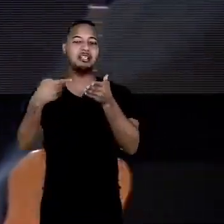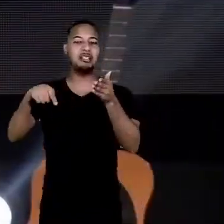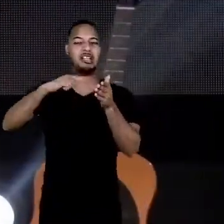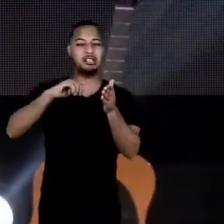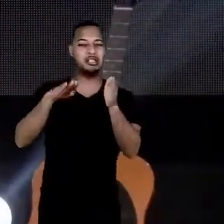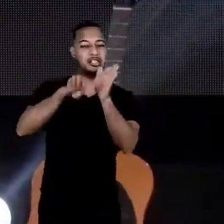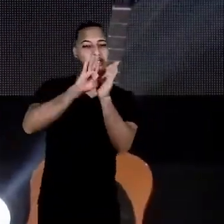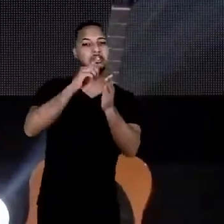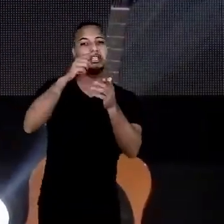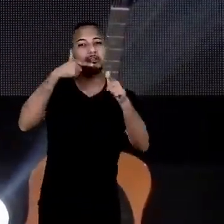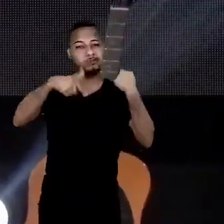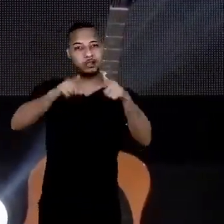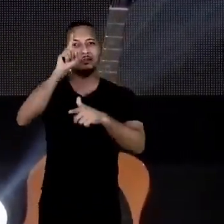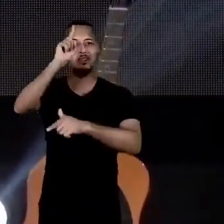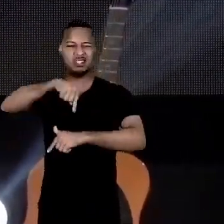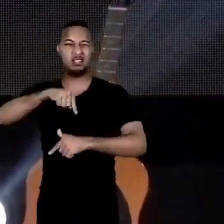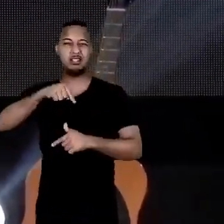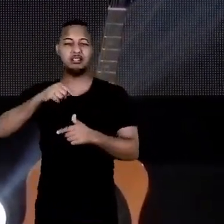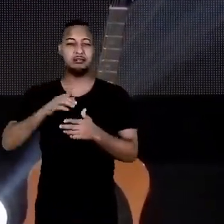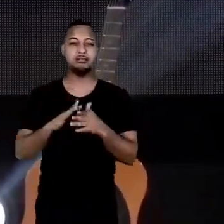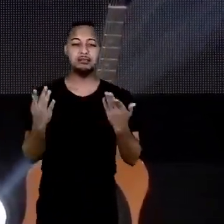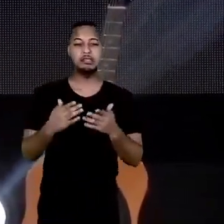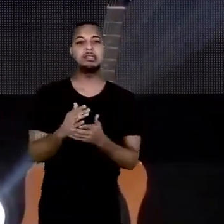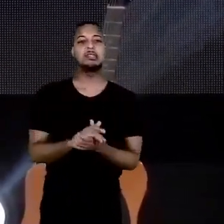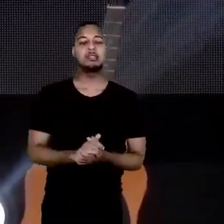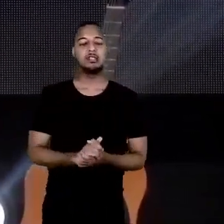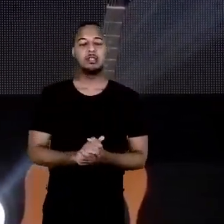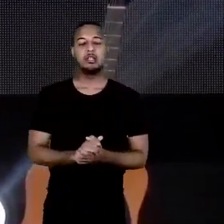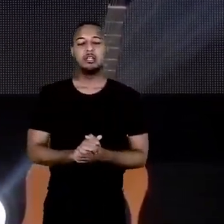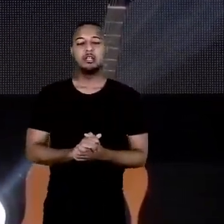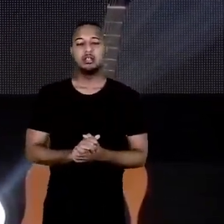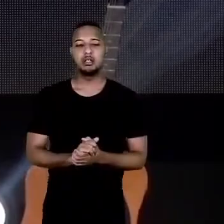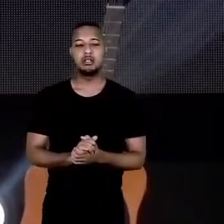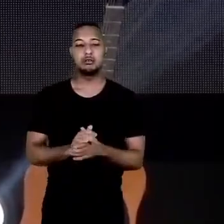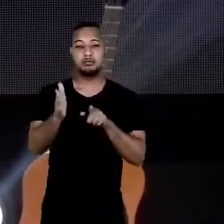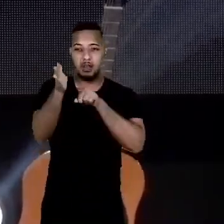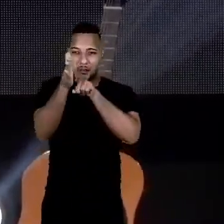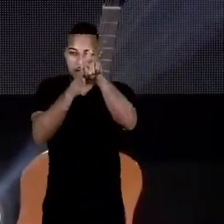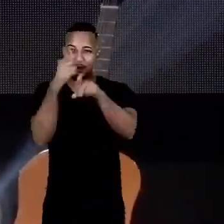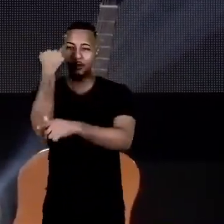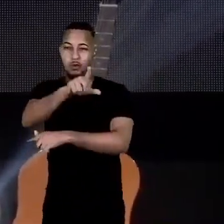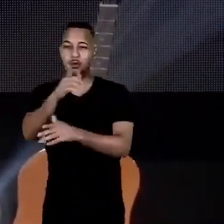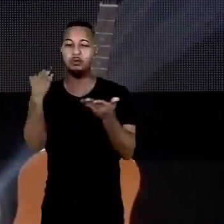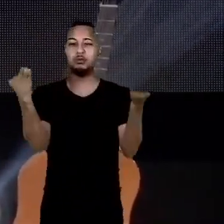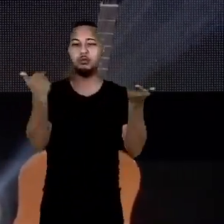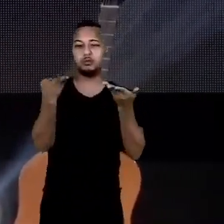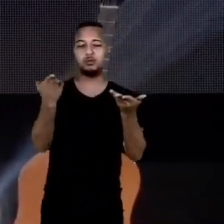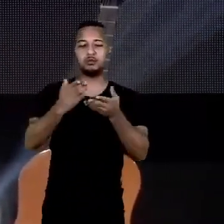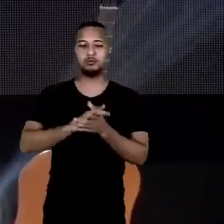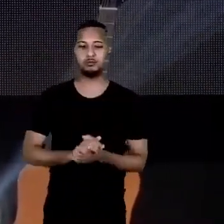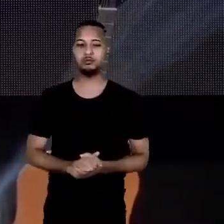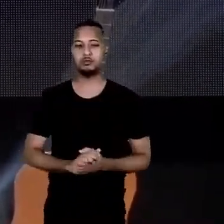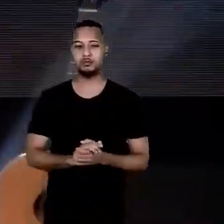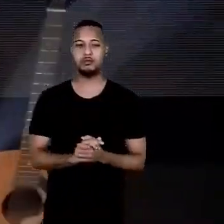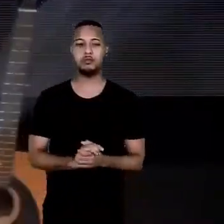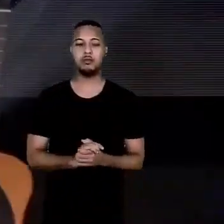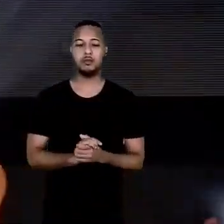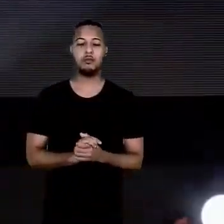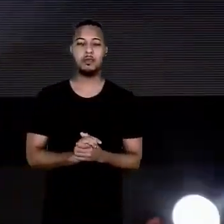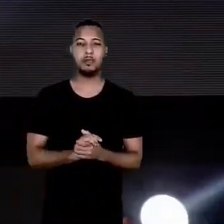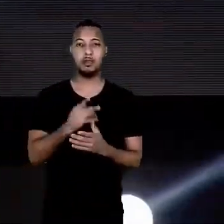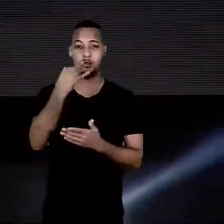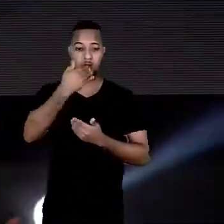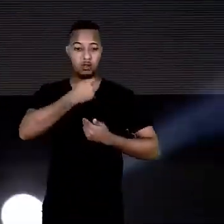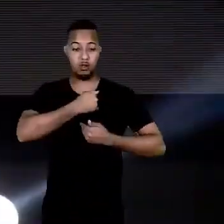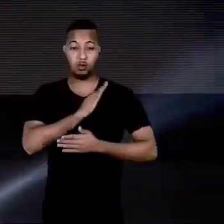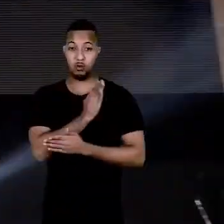sei que isso, para mim e para você, é algo que traz incômodo. Agora deixa eu te fazer uma outra pergunta, mas essa você responde para você, no seu